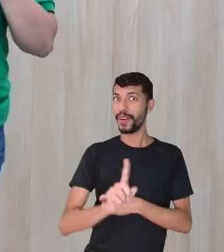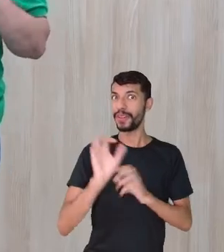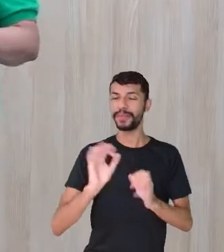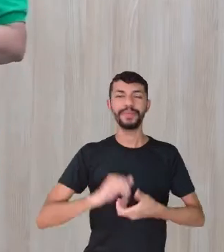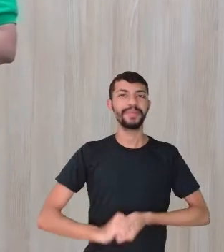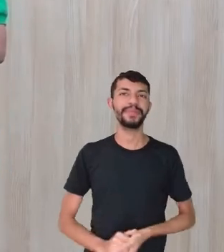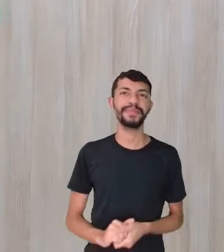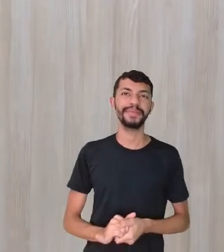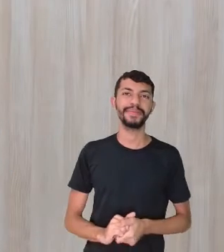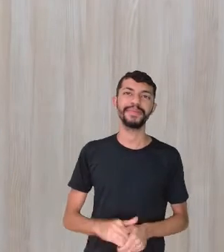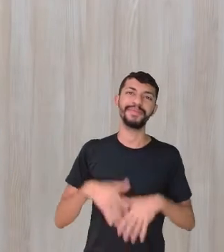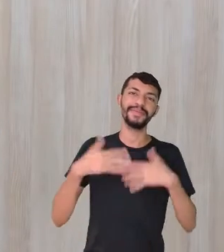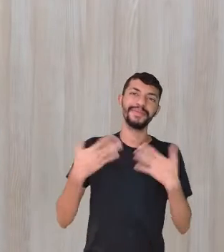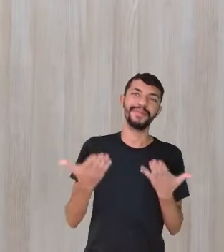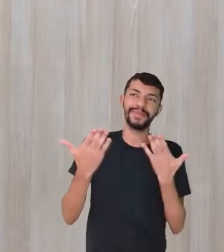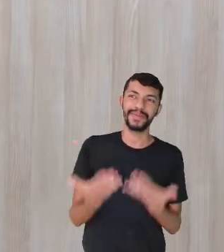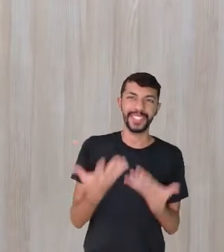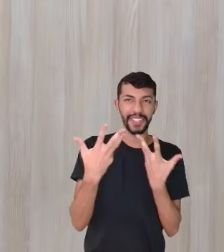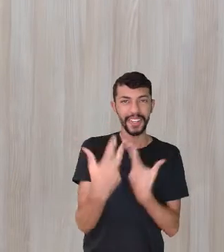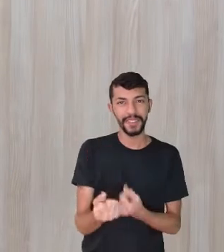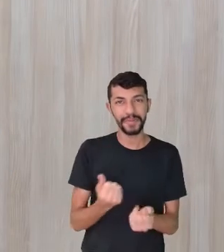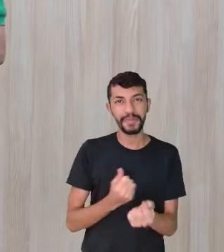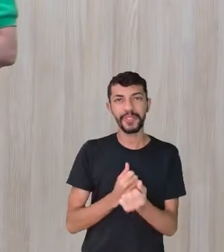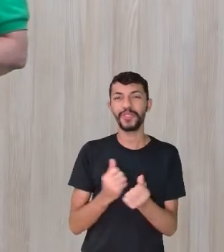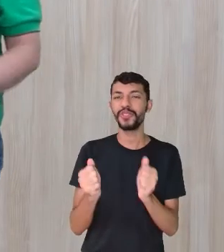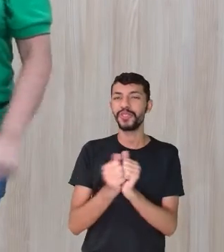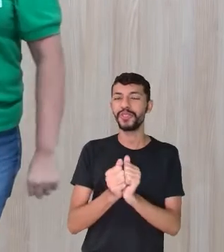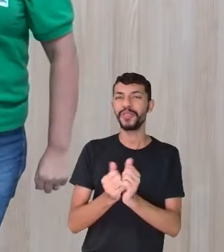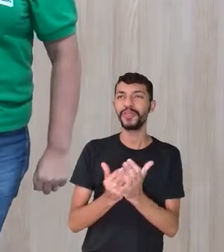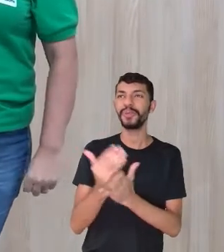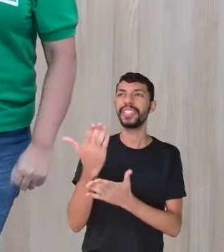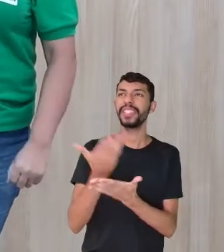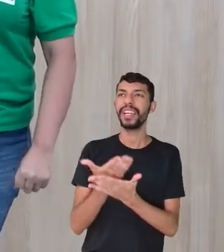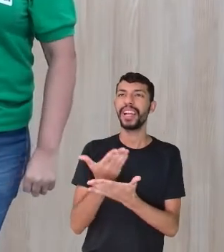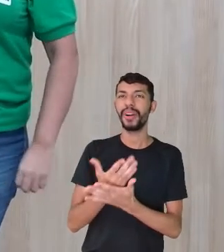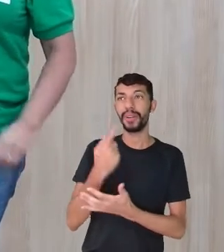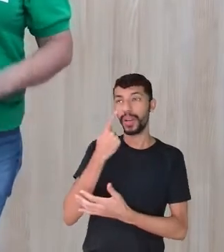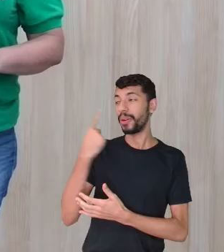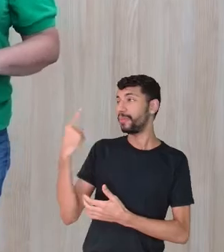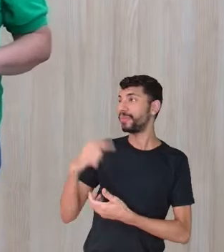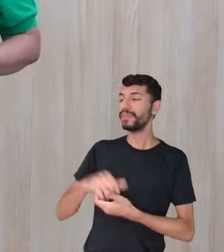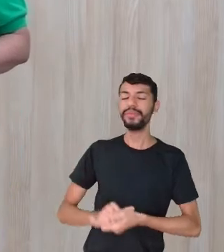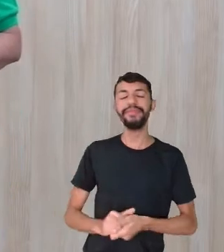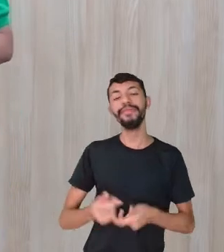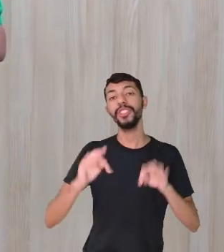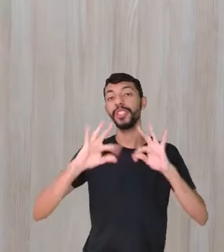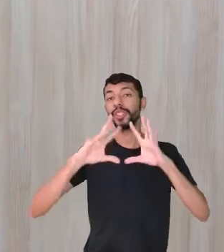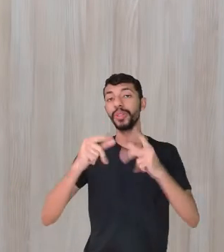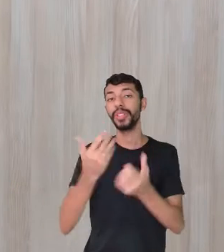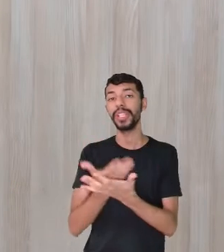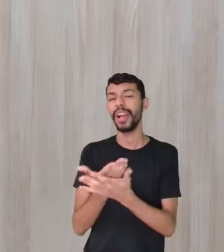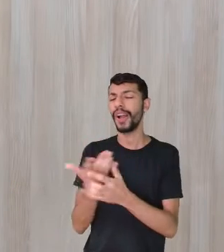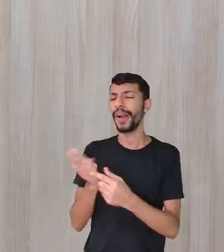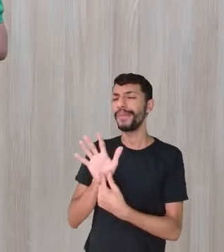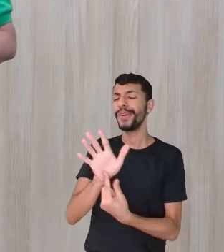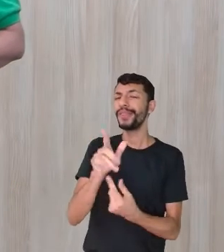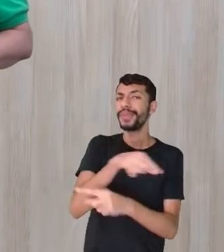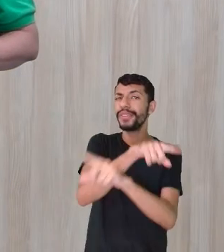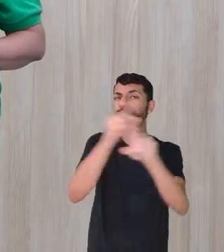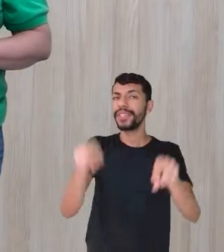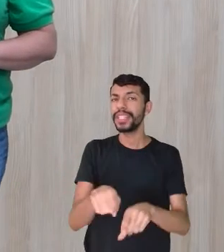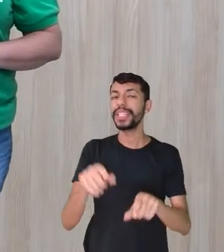Então é isso, pessoal, vamos juntos nessa aula. Então, toda aula eu sempre trago para vocês